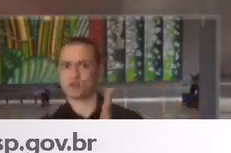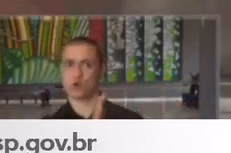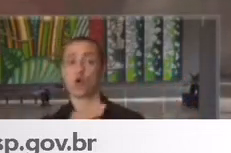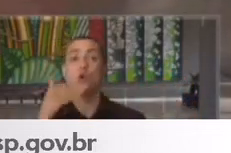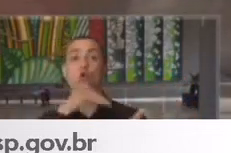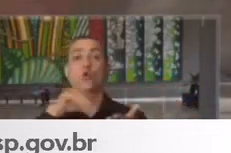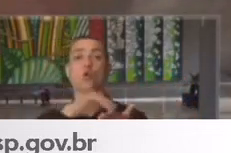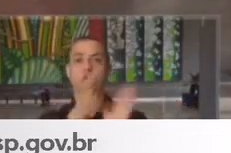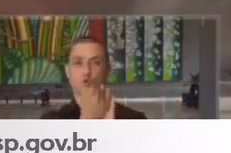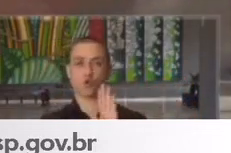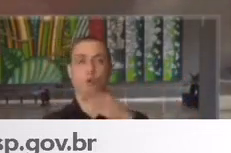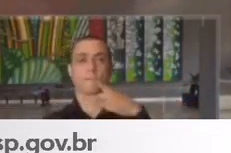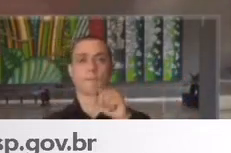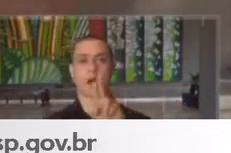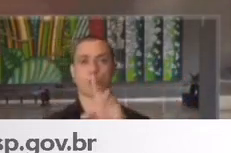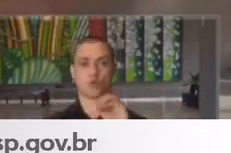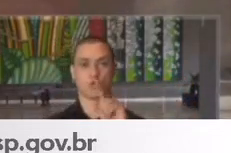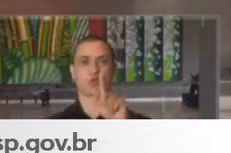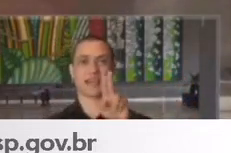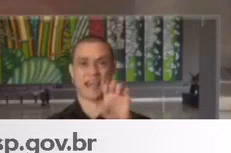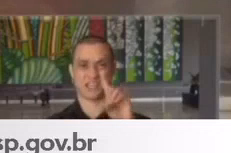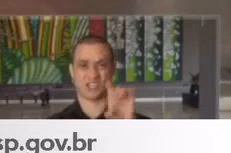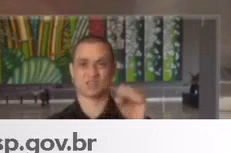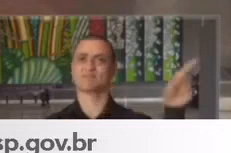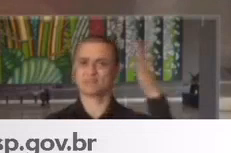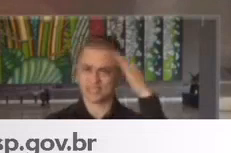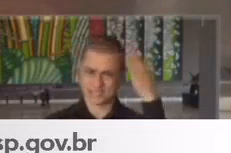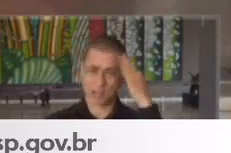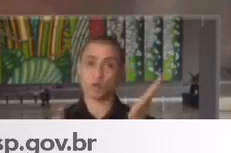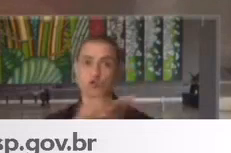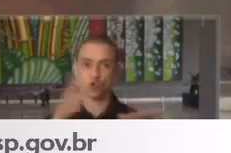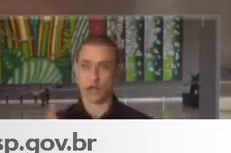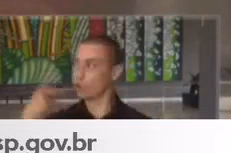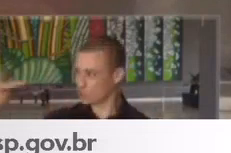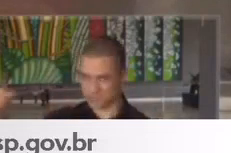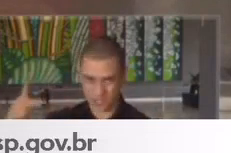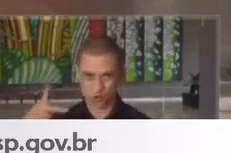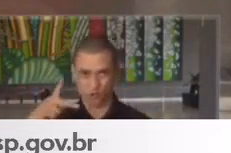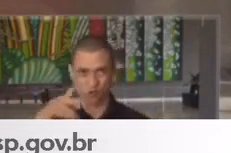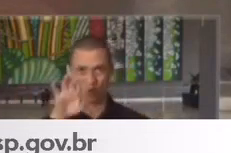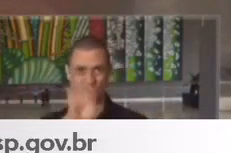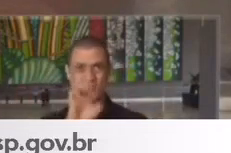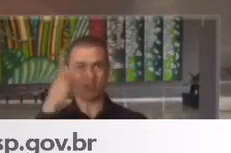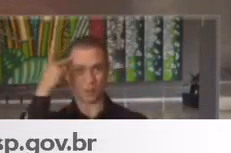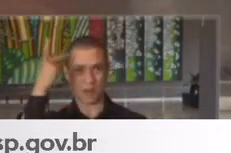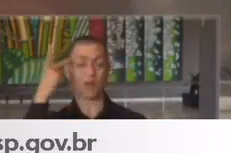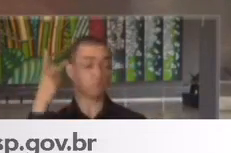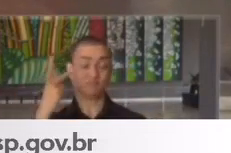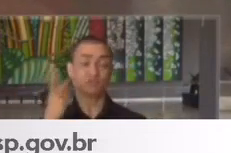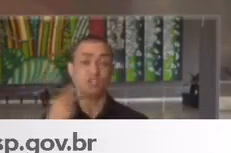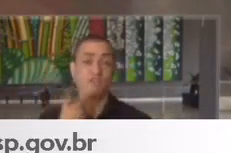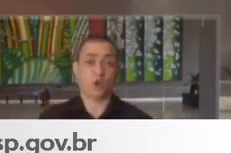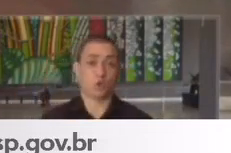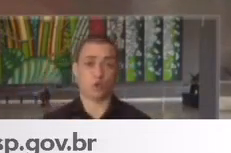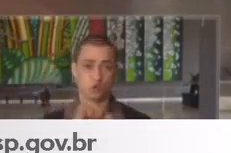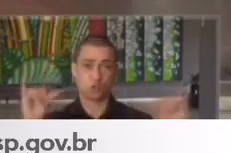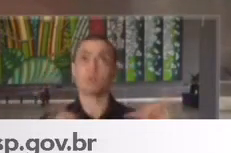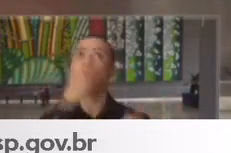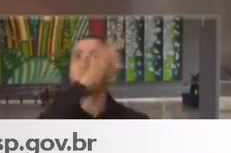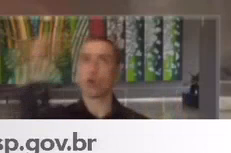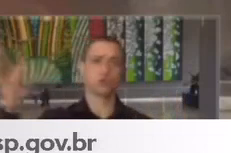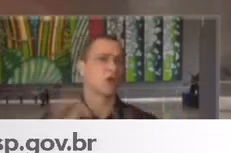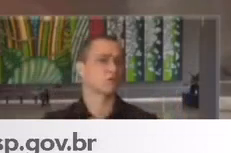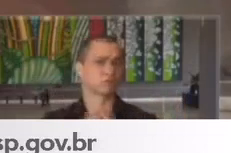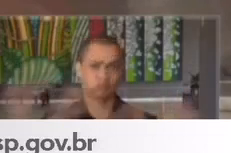hoje. Jornais, inclusive o seu jornal, o Estado de São Paulo, já deu essa notícia, até destacou, assim como os demais veículos de